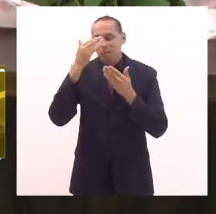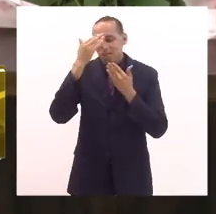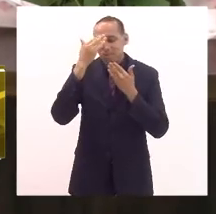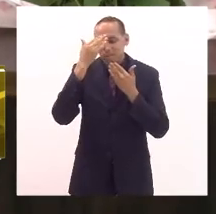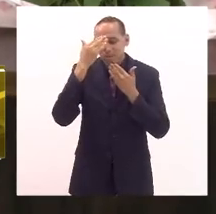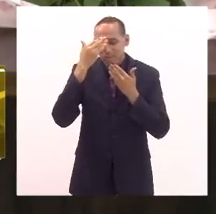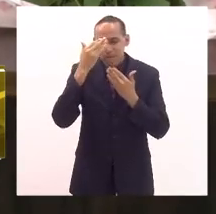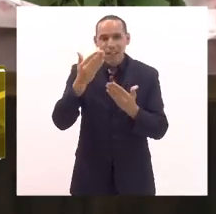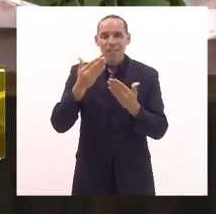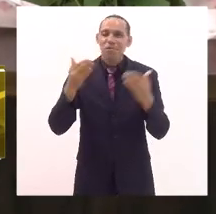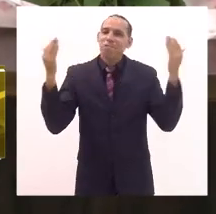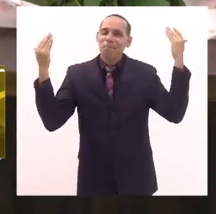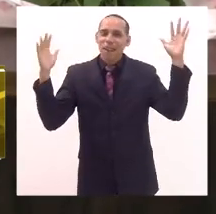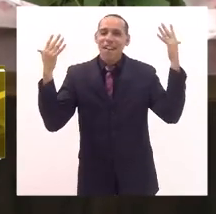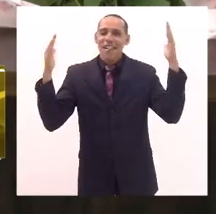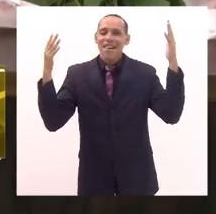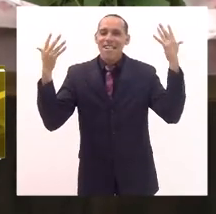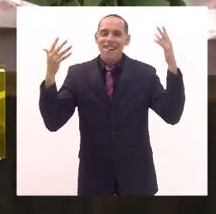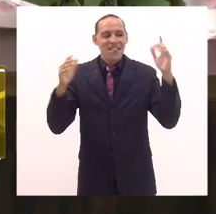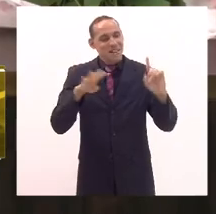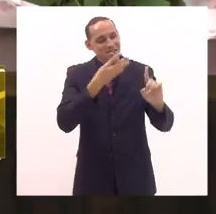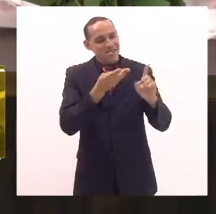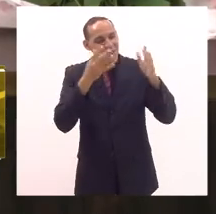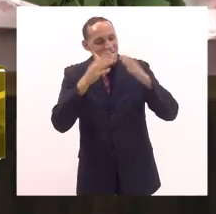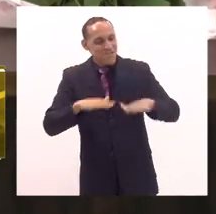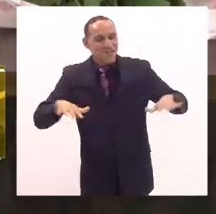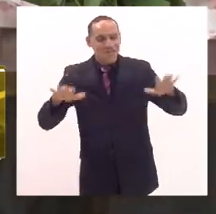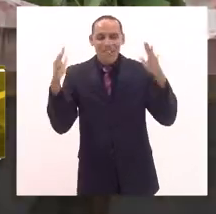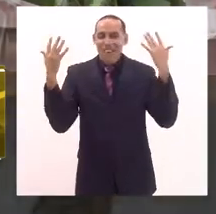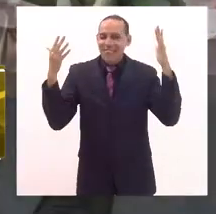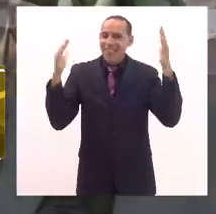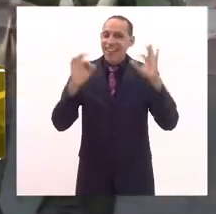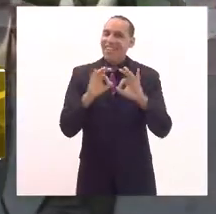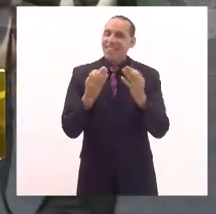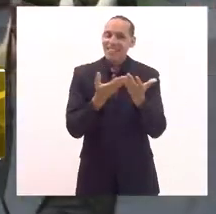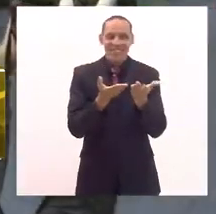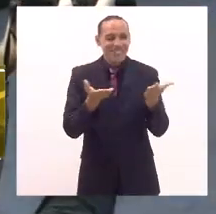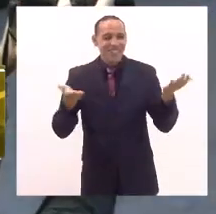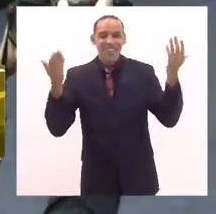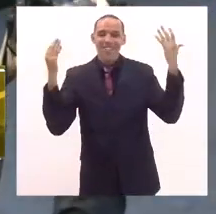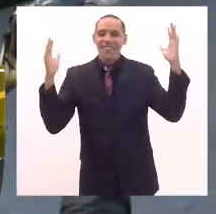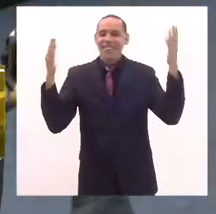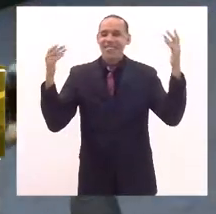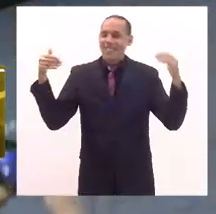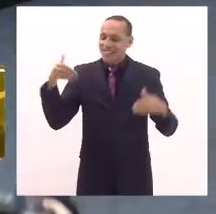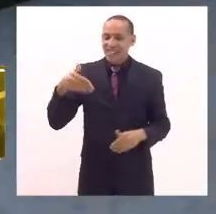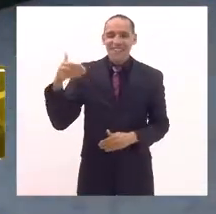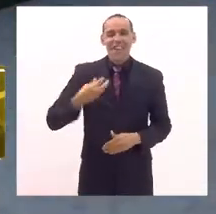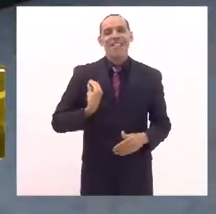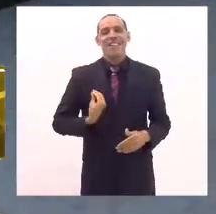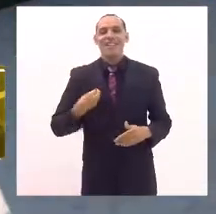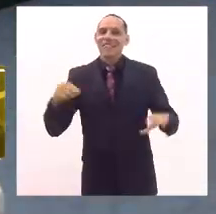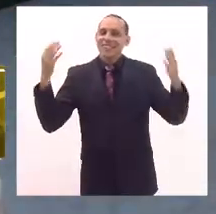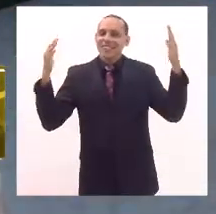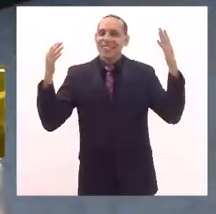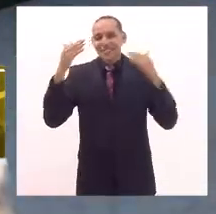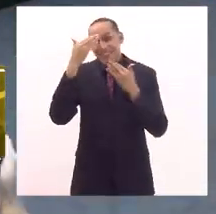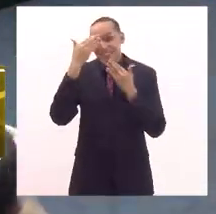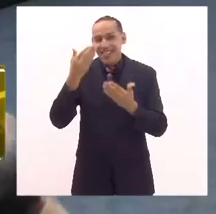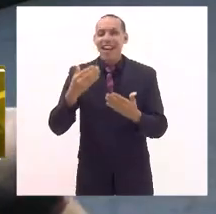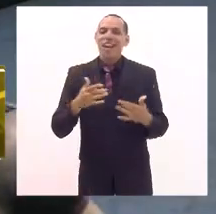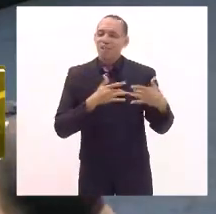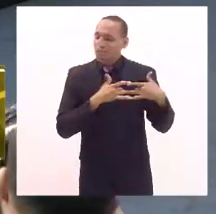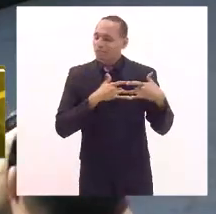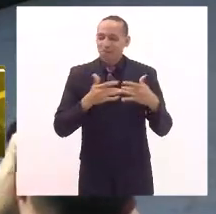obrigado. Eu gostaria de pedir uma salva de palmas para todos os homenageados, seus familiares, a todos que estiveram aqui. Obrigado de coração.